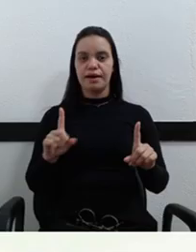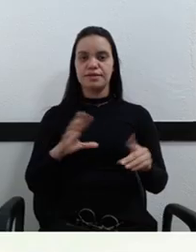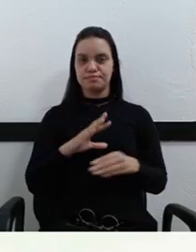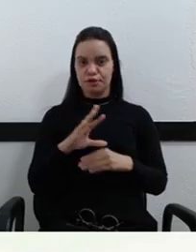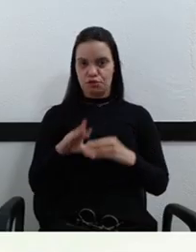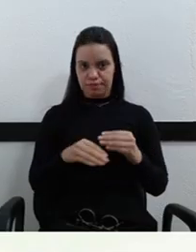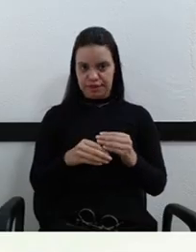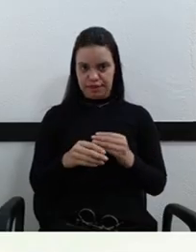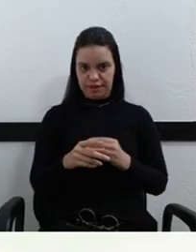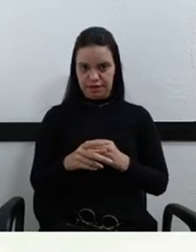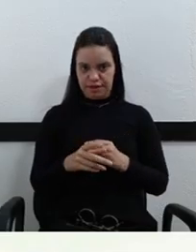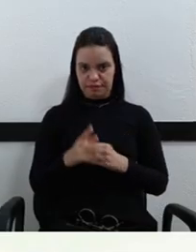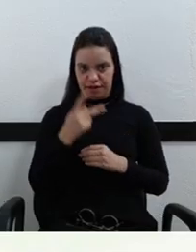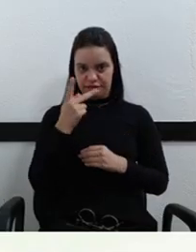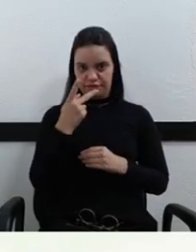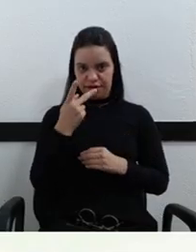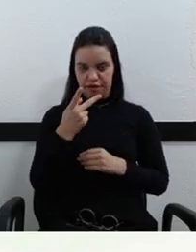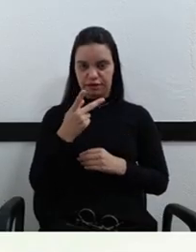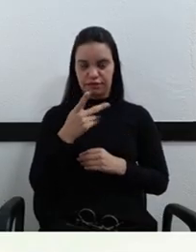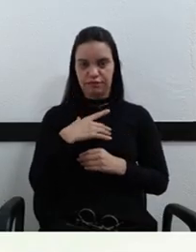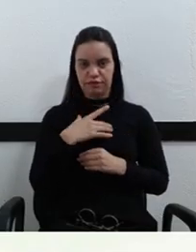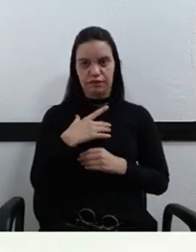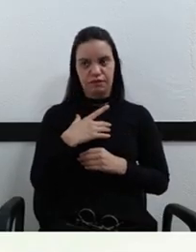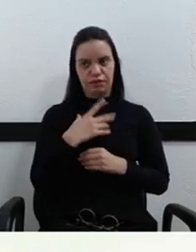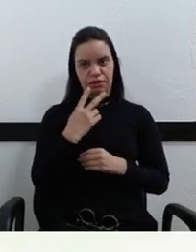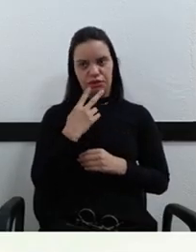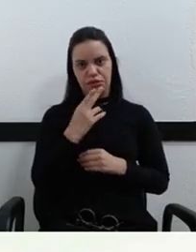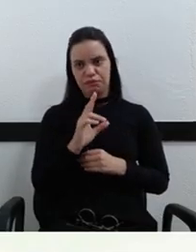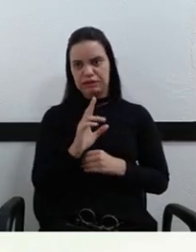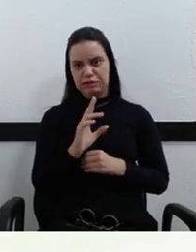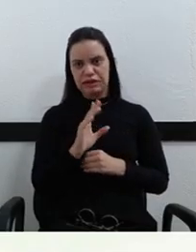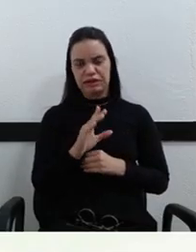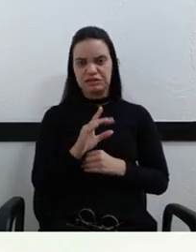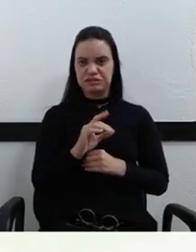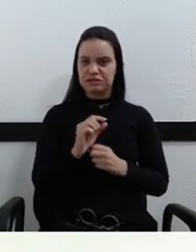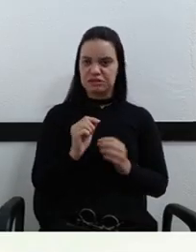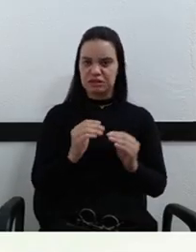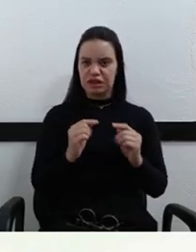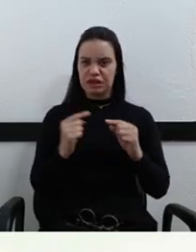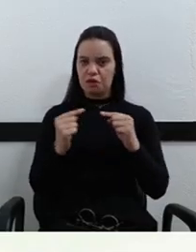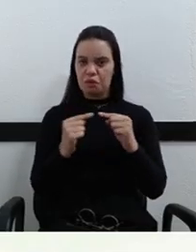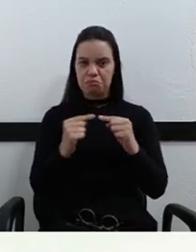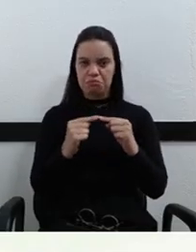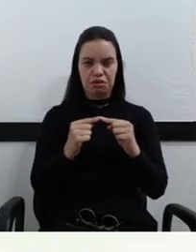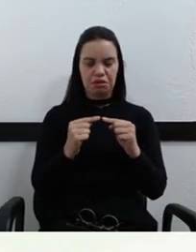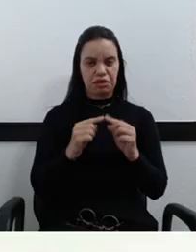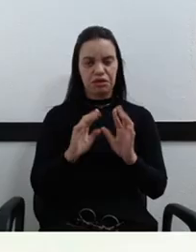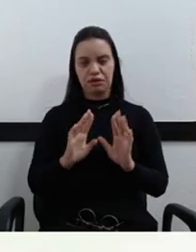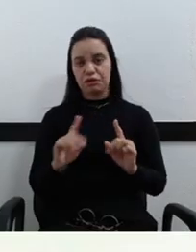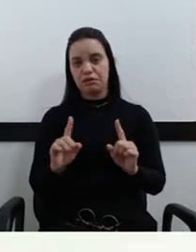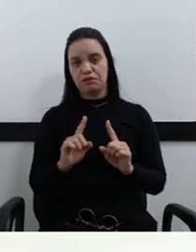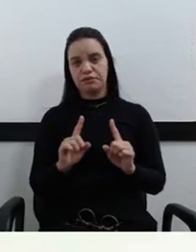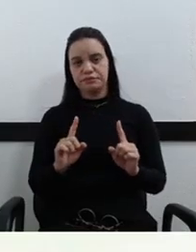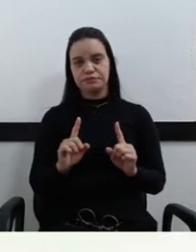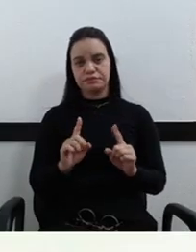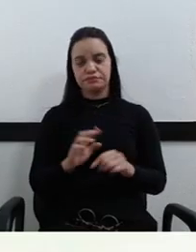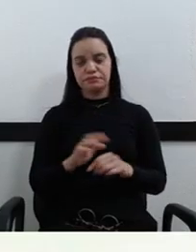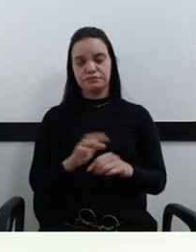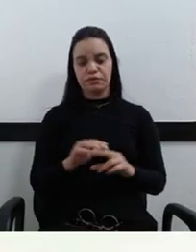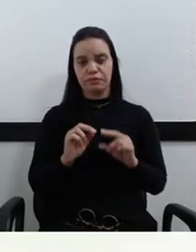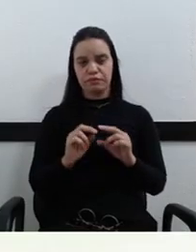presidente, não me parece adequado que a gente trate esse ponto como uma questão de ordem, porque não diz respeito à interpretação do regimento